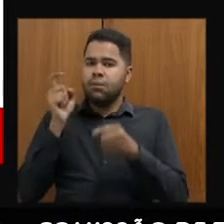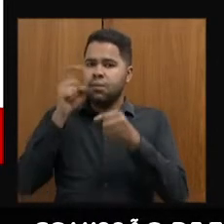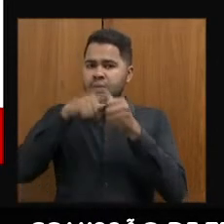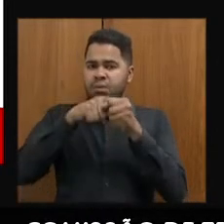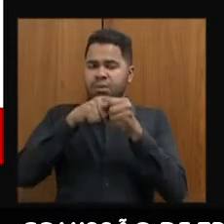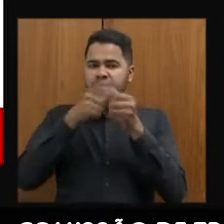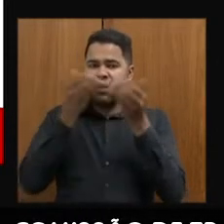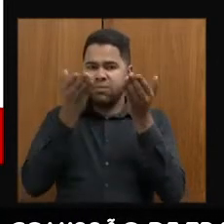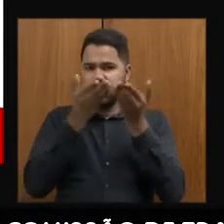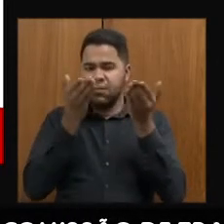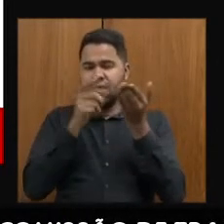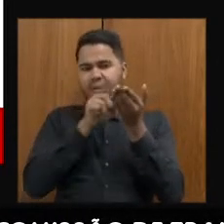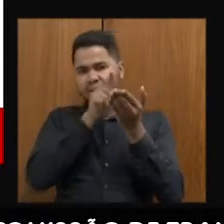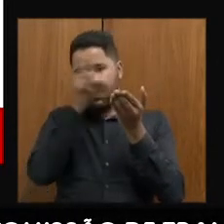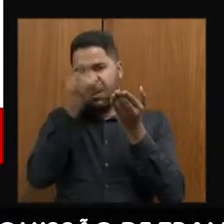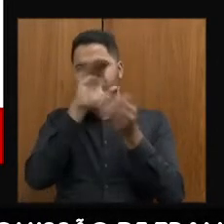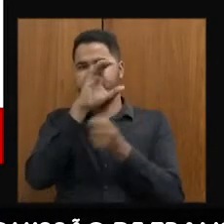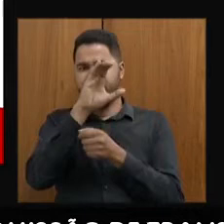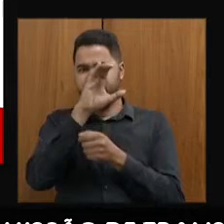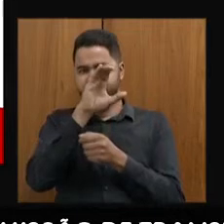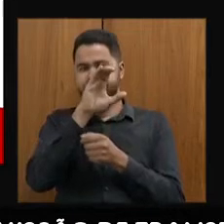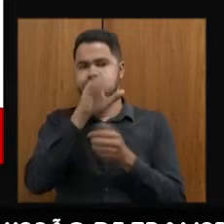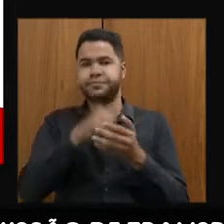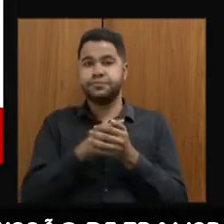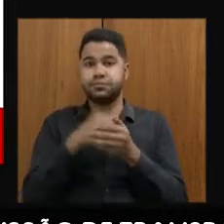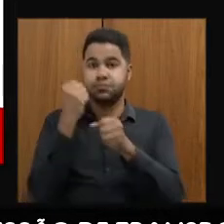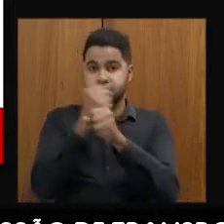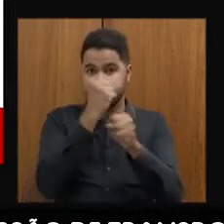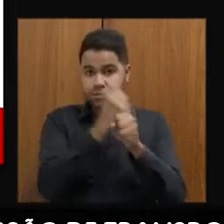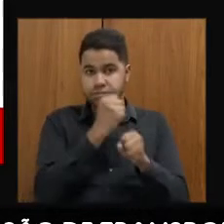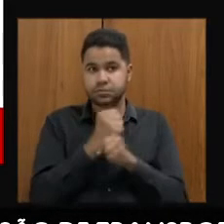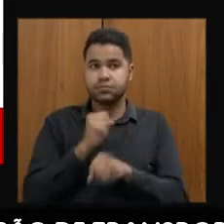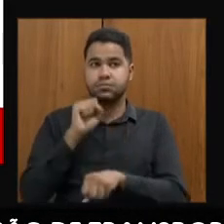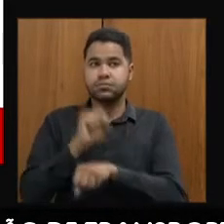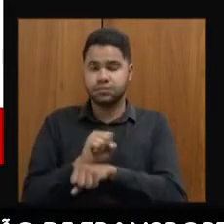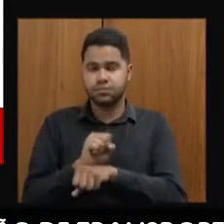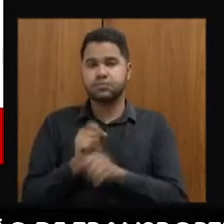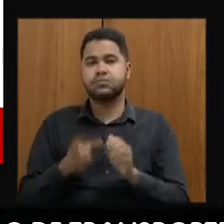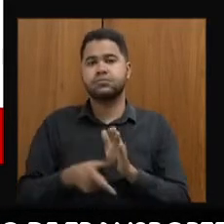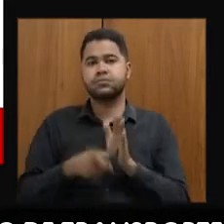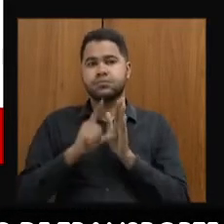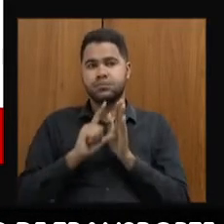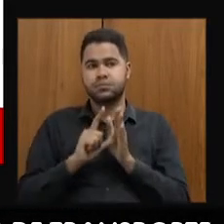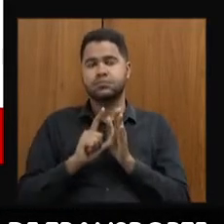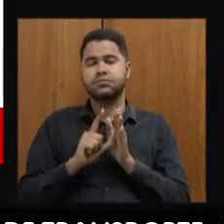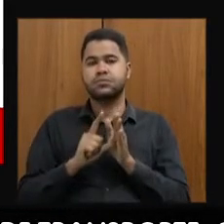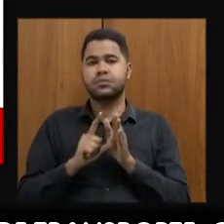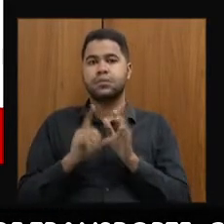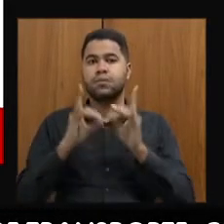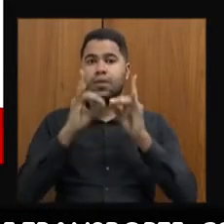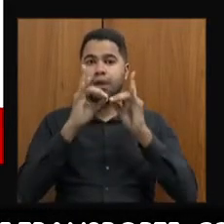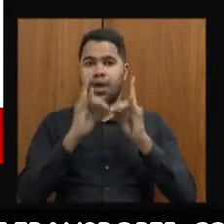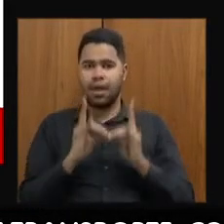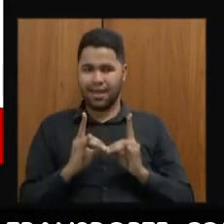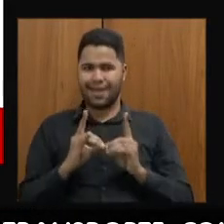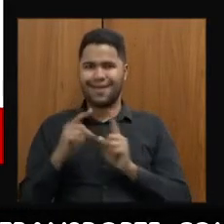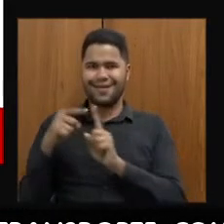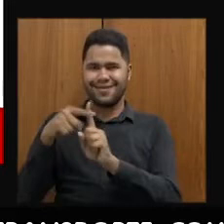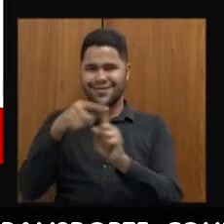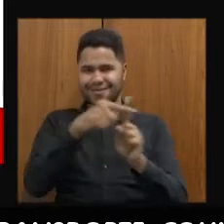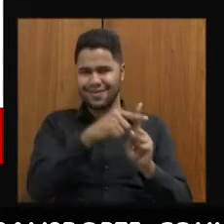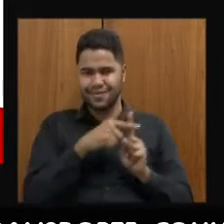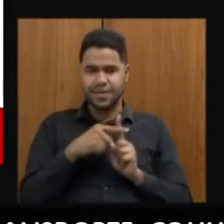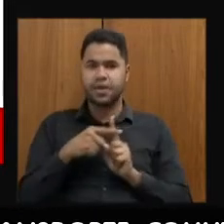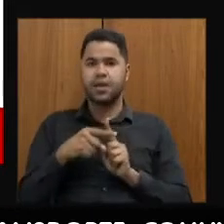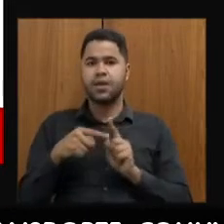Contagem no Riacho das Pedras na obra que ficou parada anos cemitério de obras em função da crise fiscal